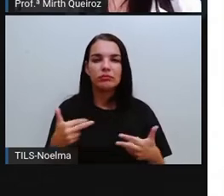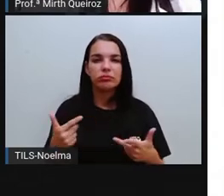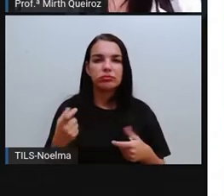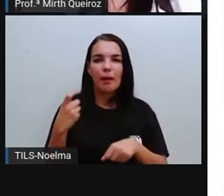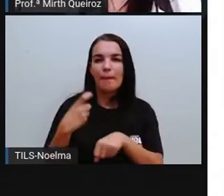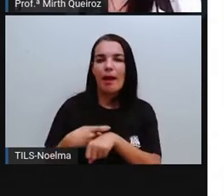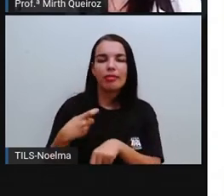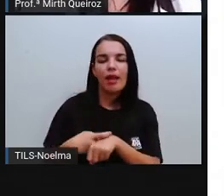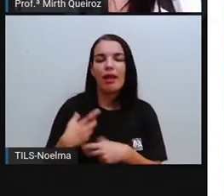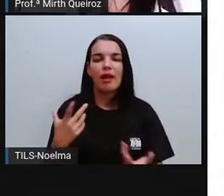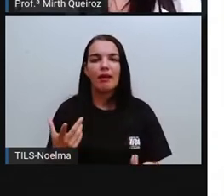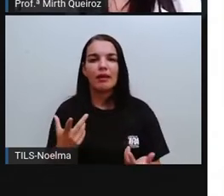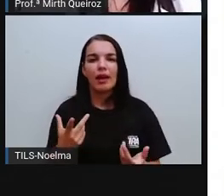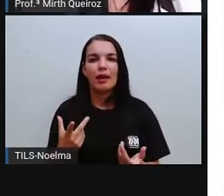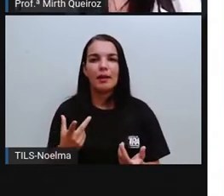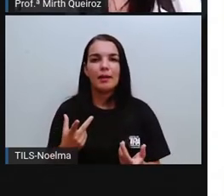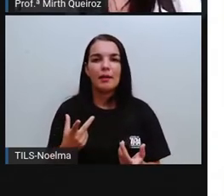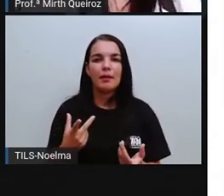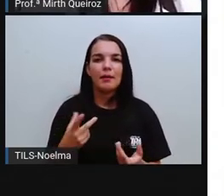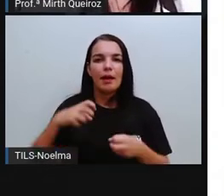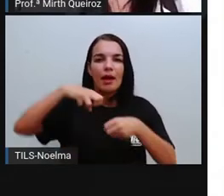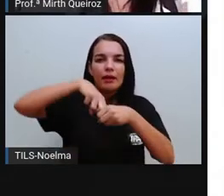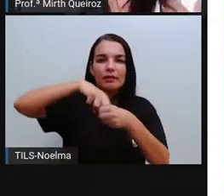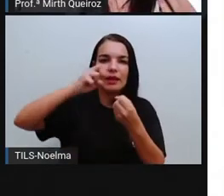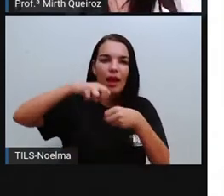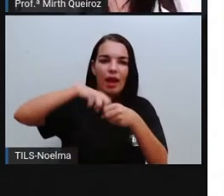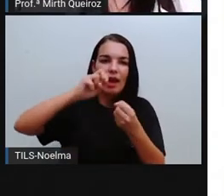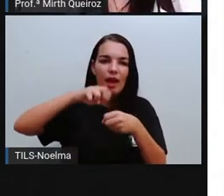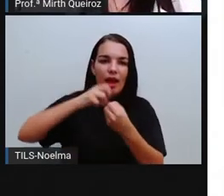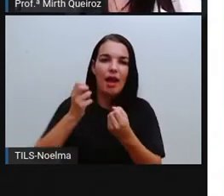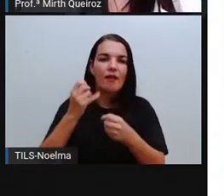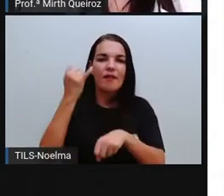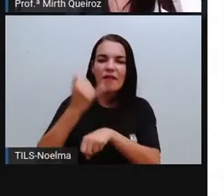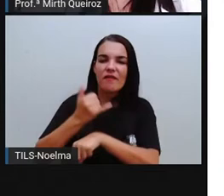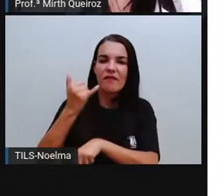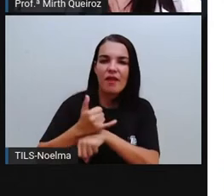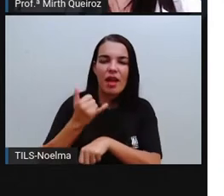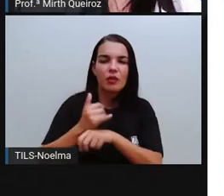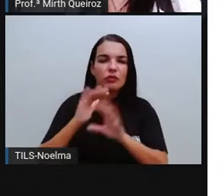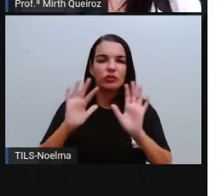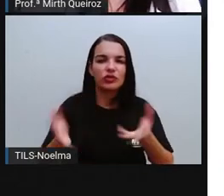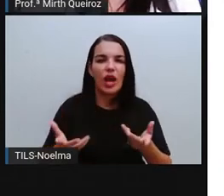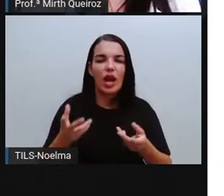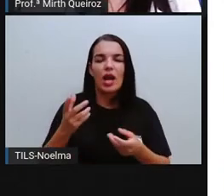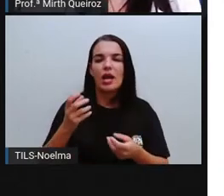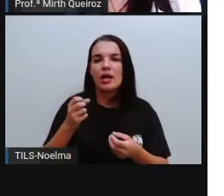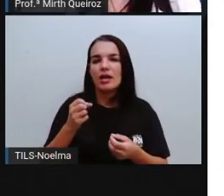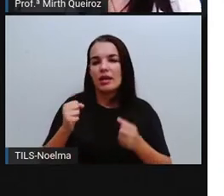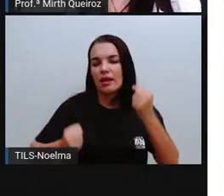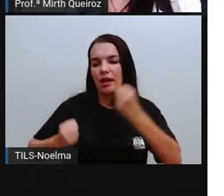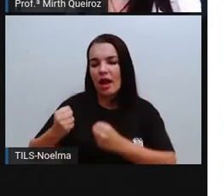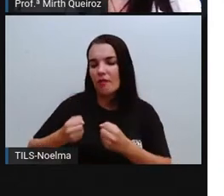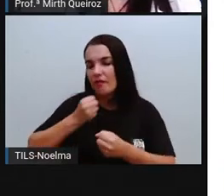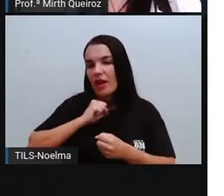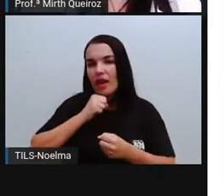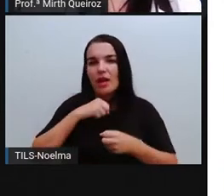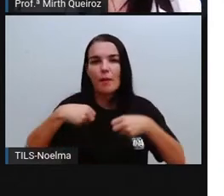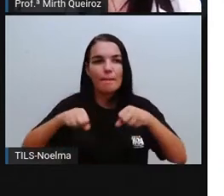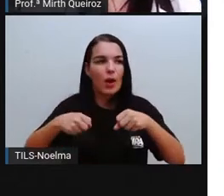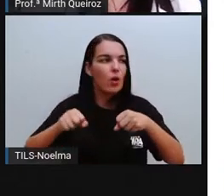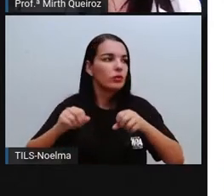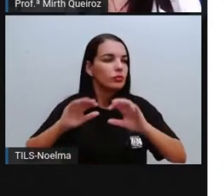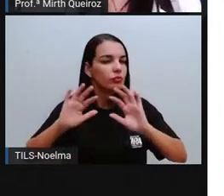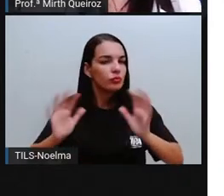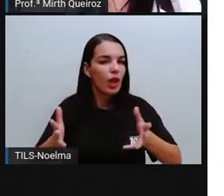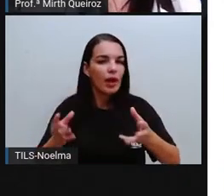de madeira, ele utiliza ferros, né, ferragens de carro, de moto, tudo isso aí